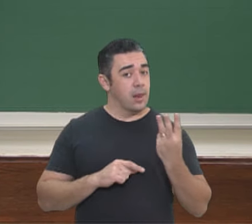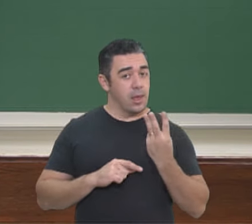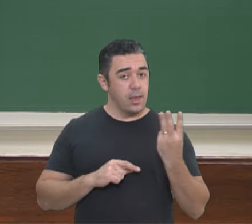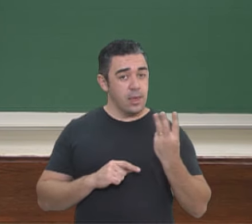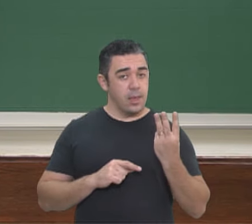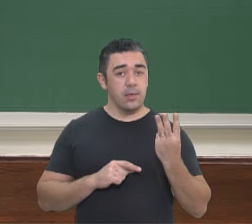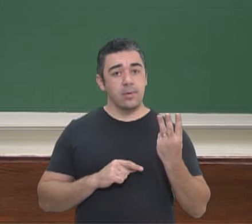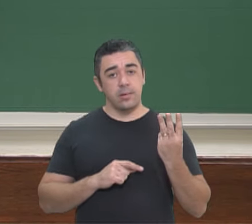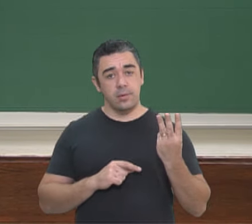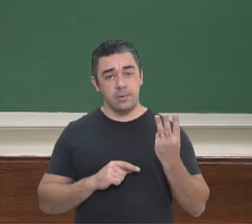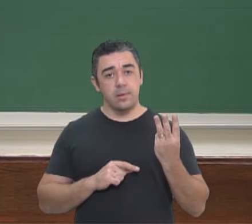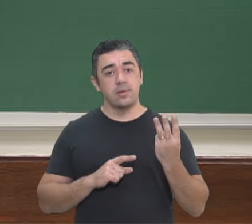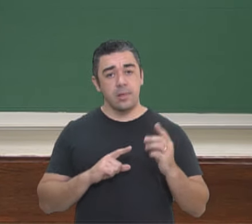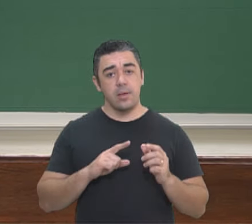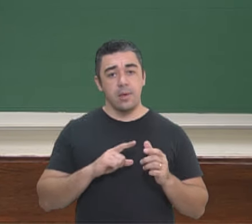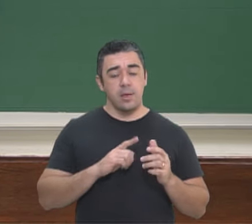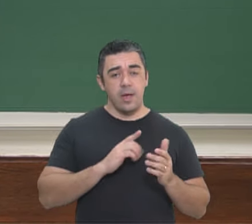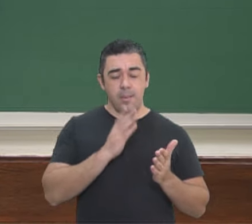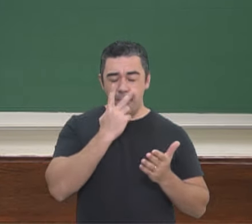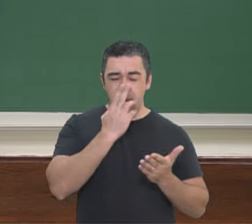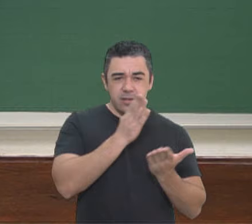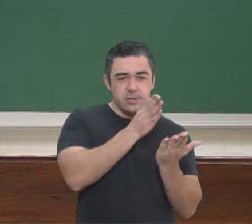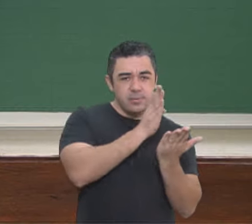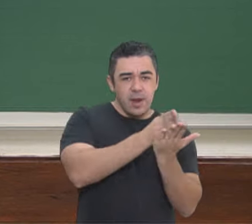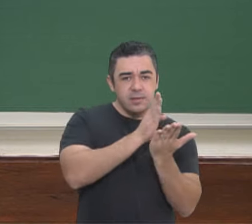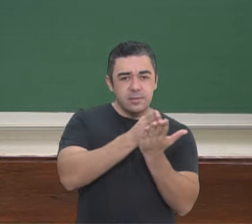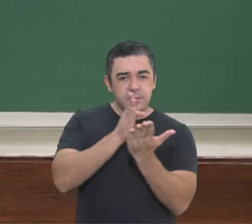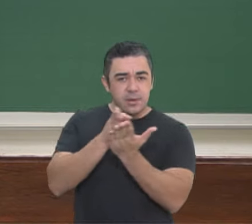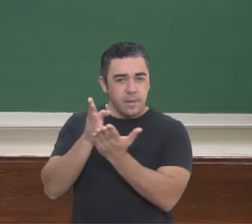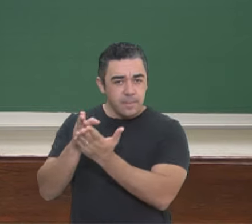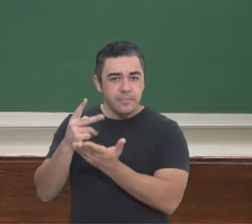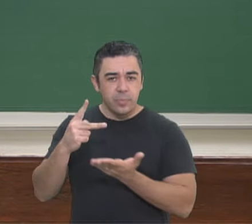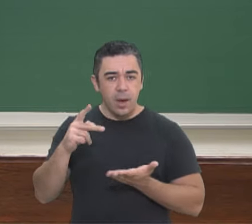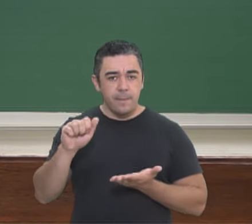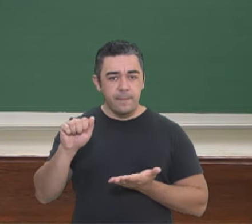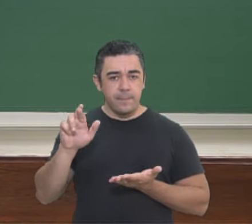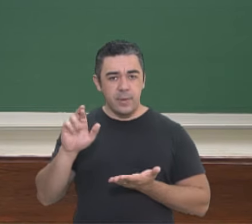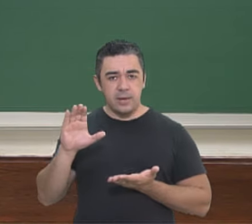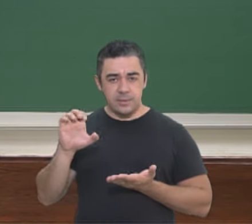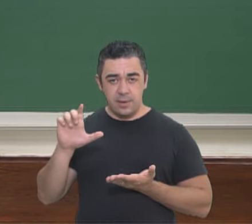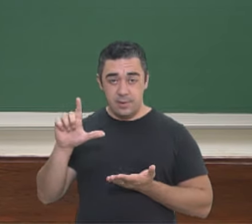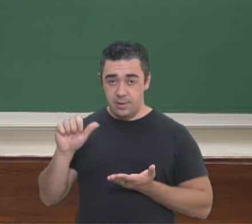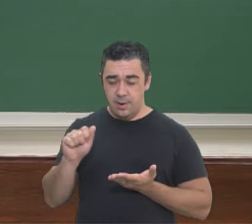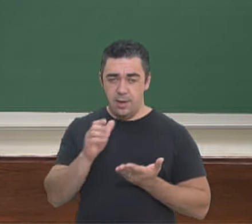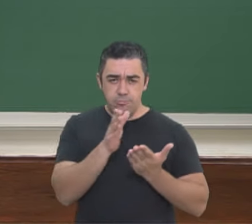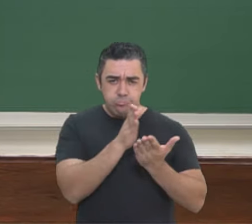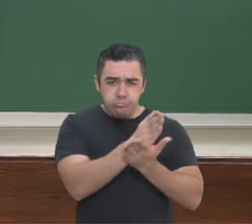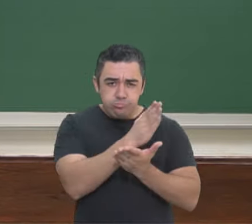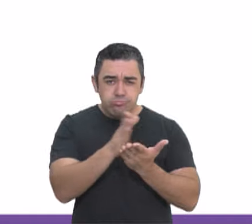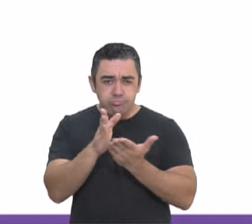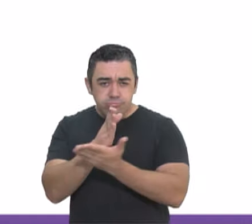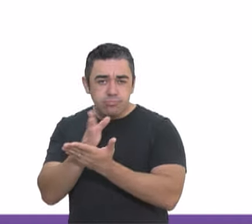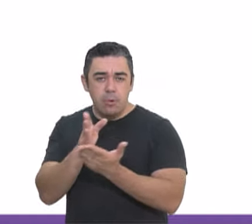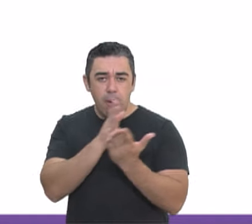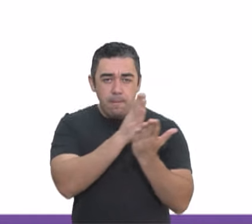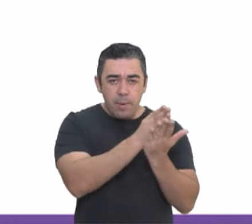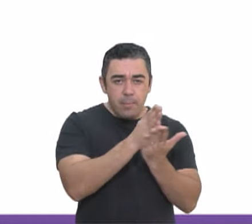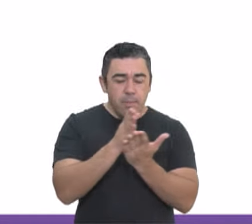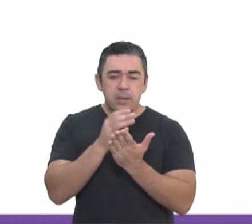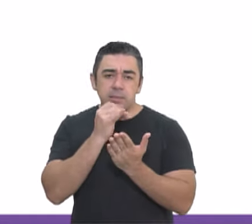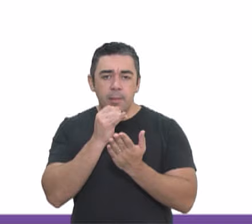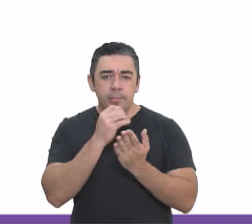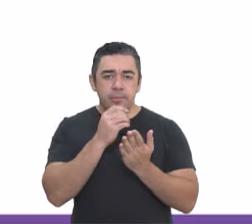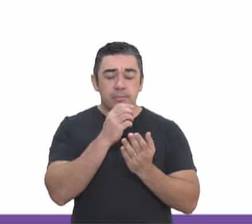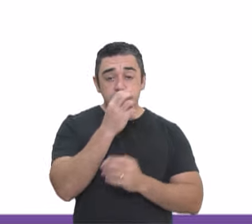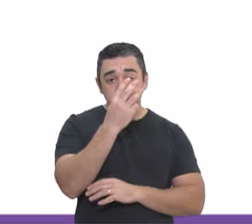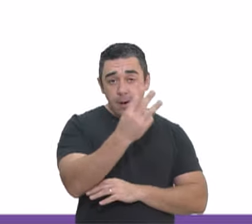Então, faça da estratégia que você achar melhor, tá? Mas o que a prof está dizendo é que, por exemplo, na